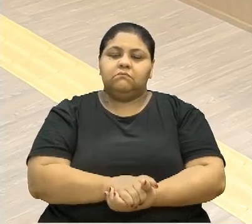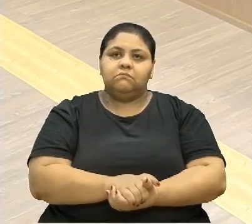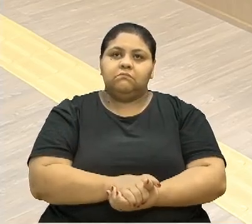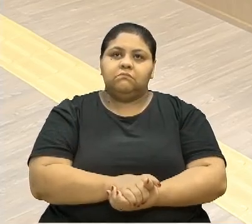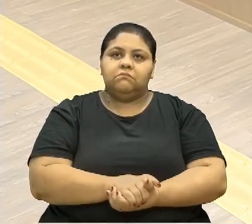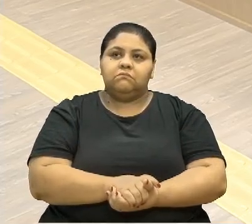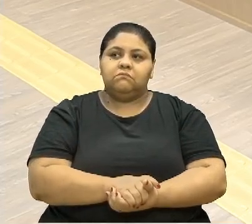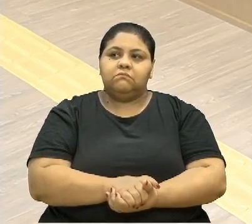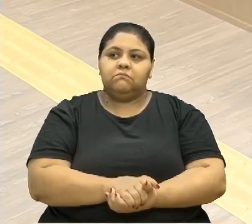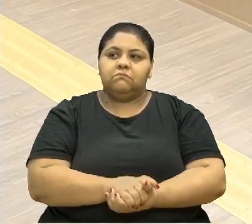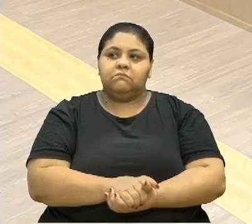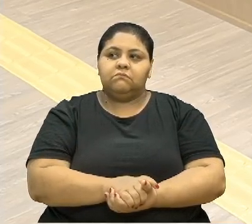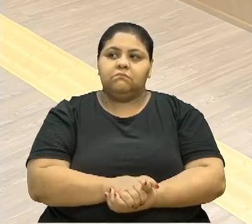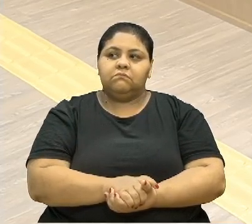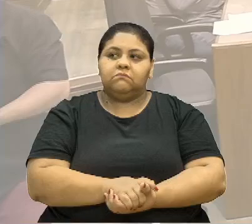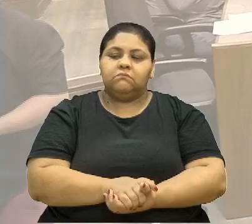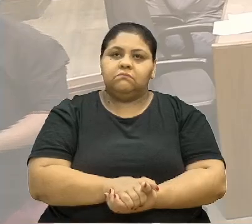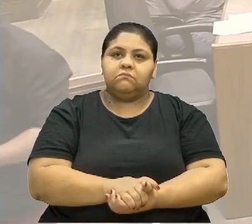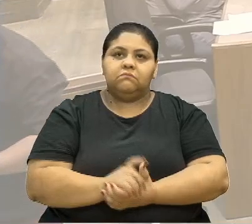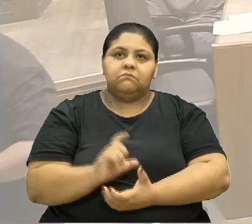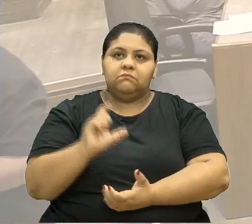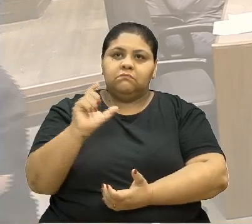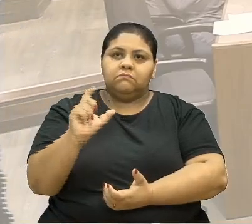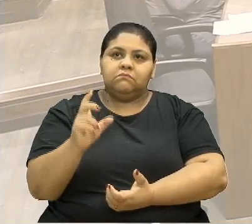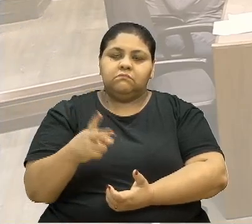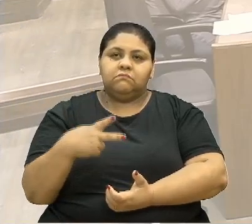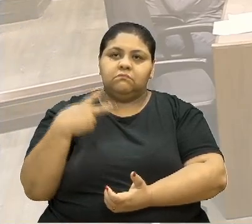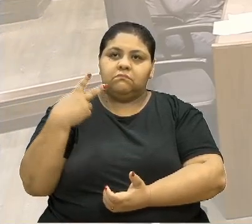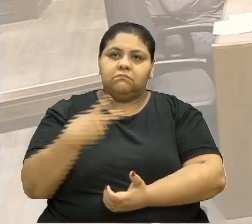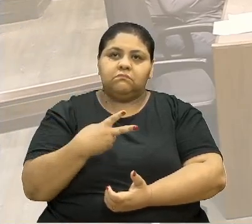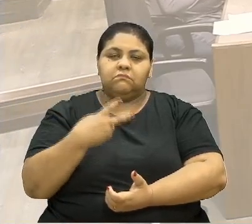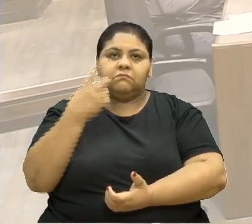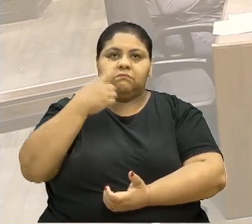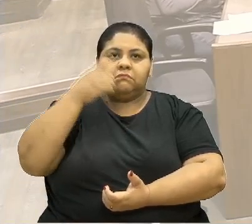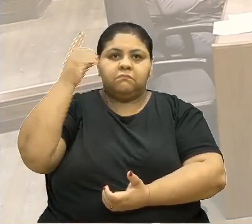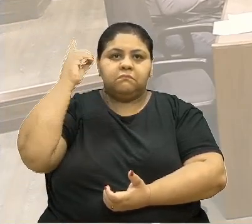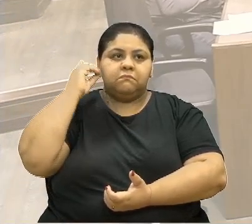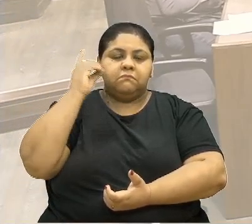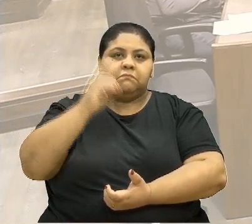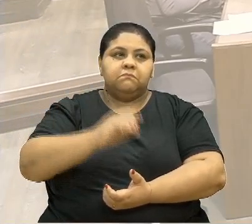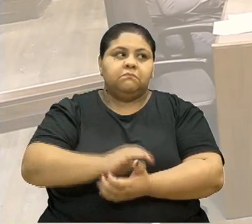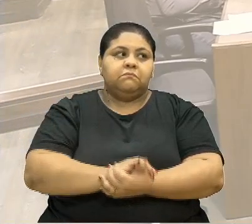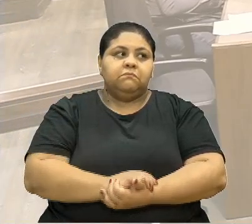palavra, presidente. Peço a palavra. Com a palavra, vereador Lucas Dil.